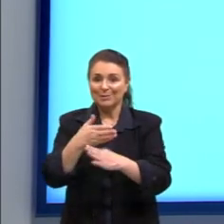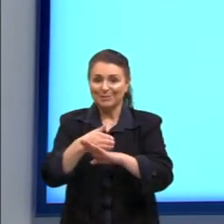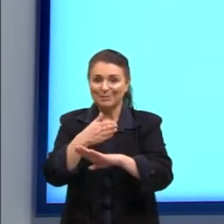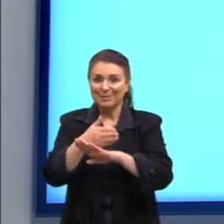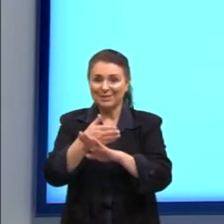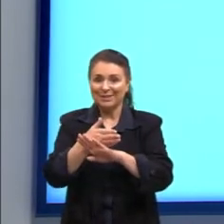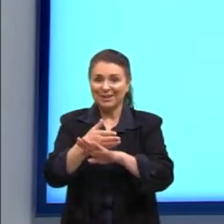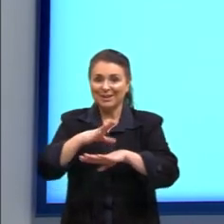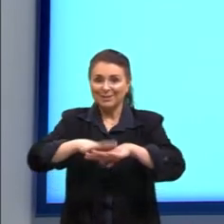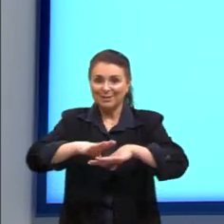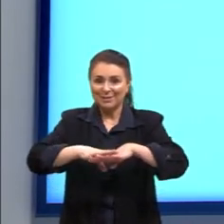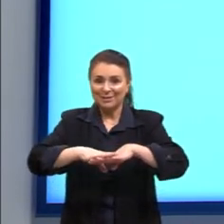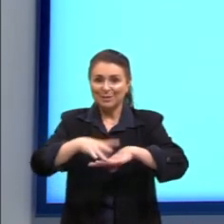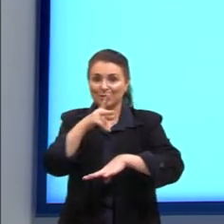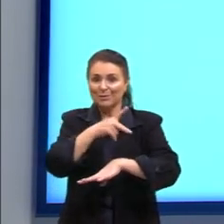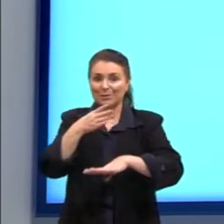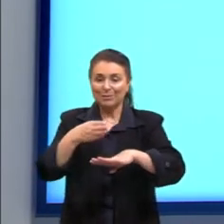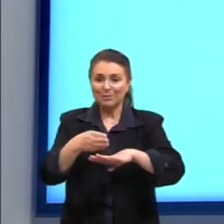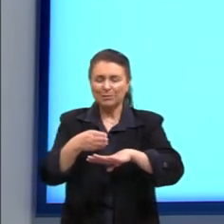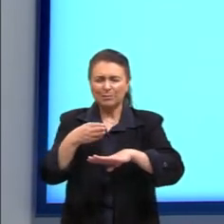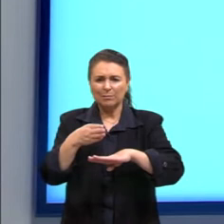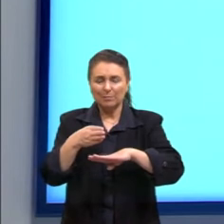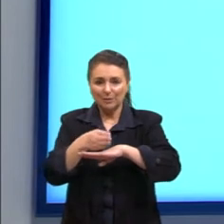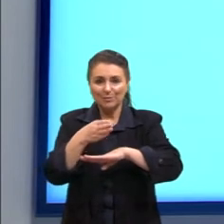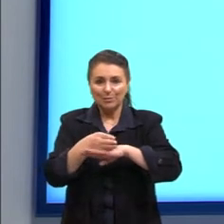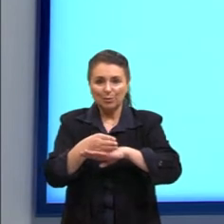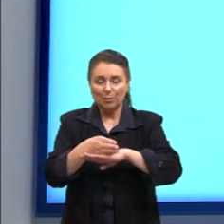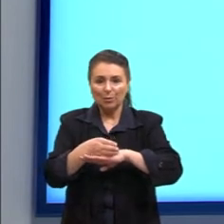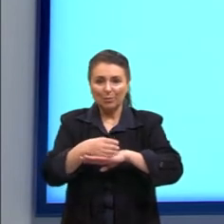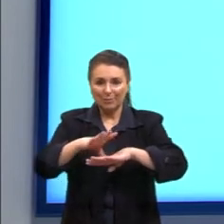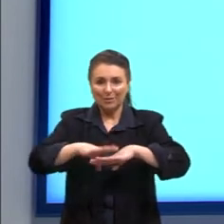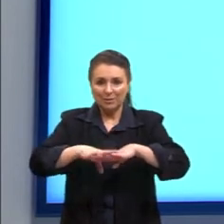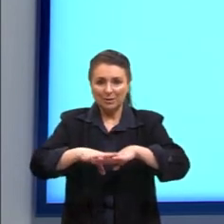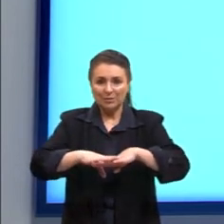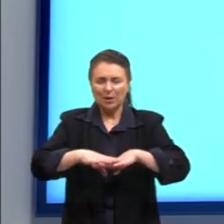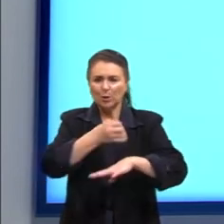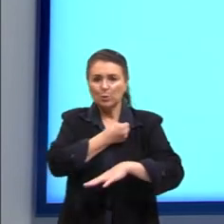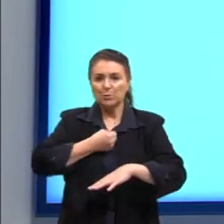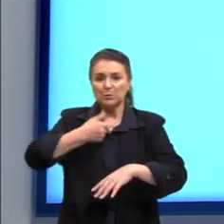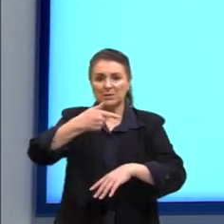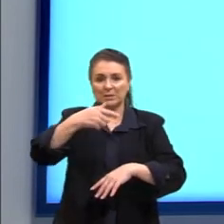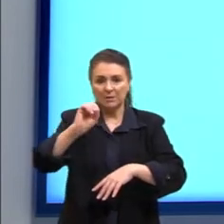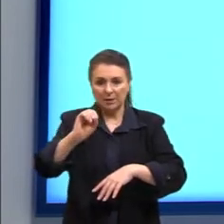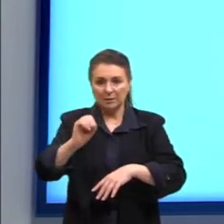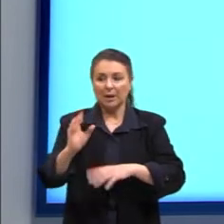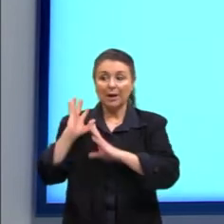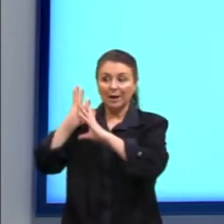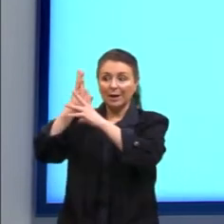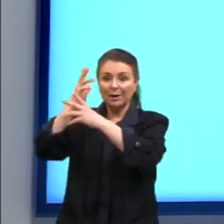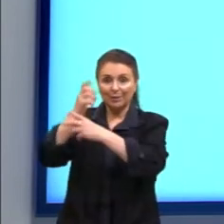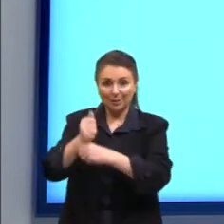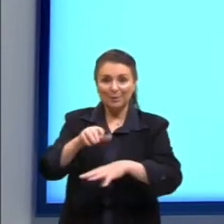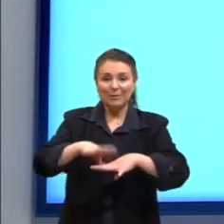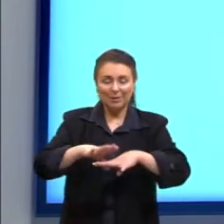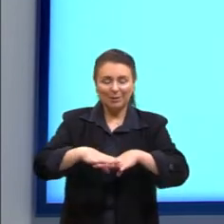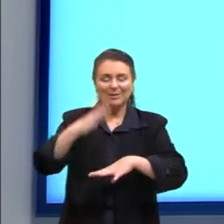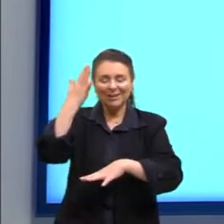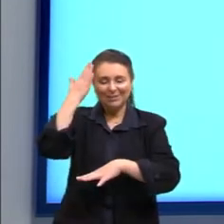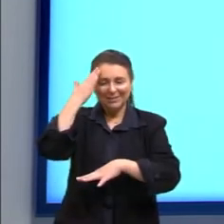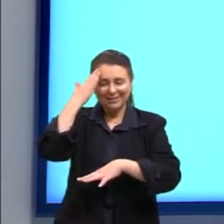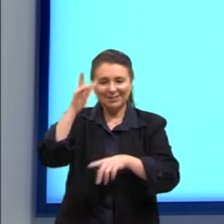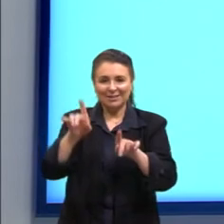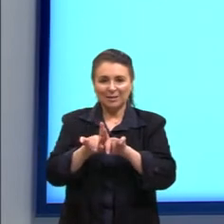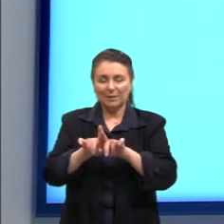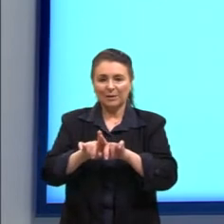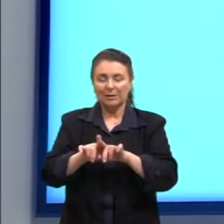a aula 70. Então, vocês também podem retomar aí a aula de matemática para entender um pouquinho mais sobre isso. E